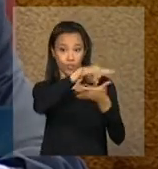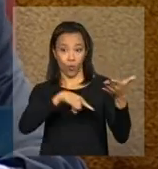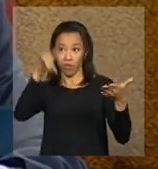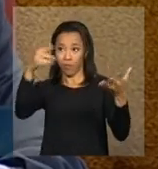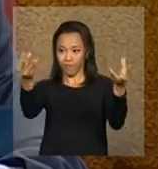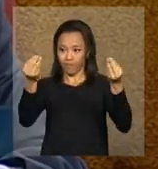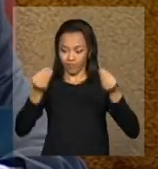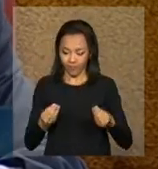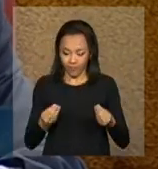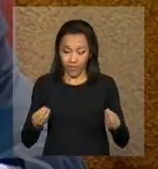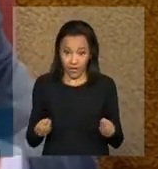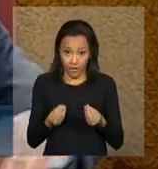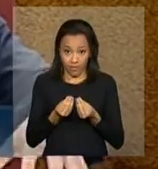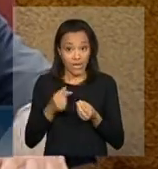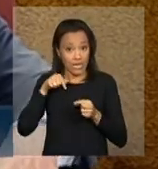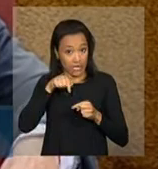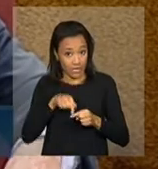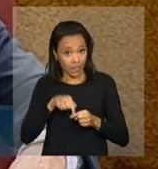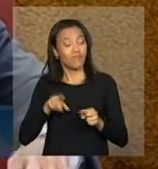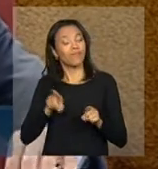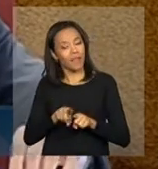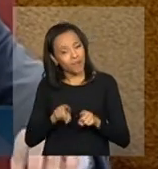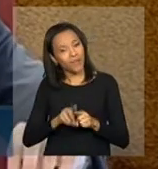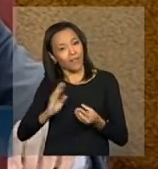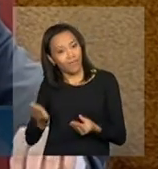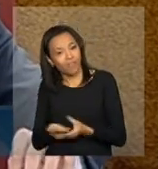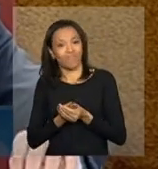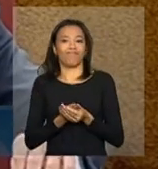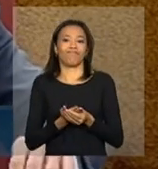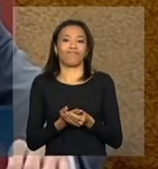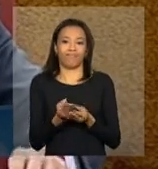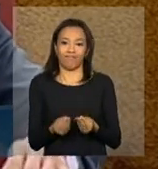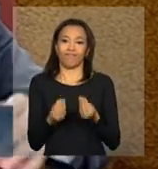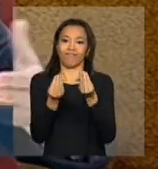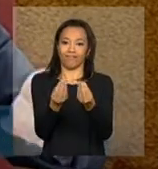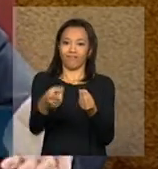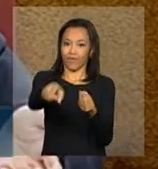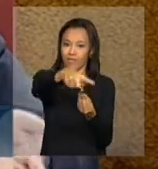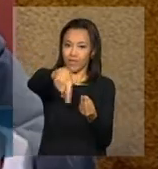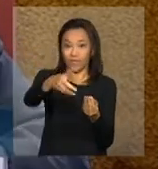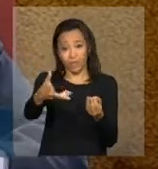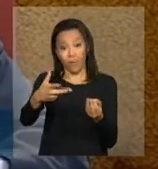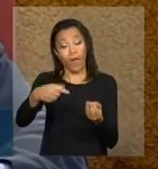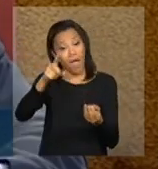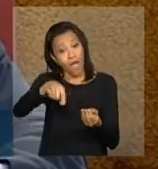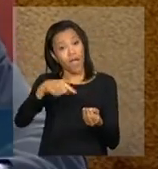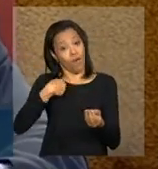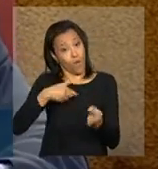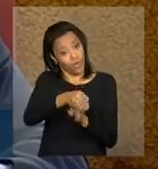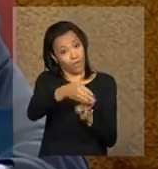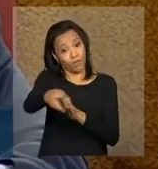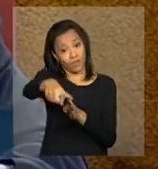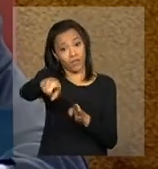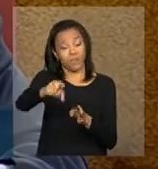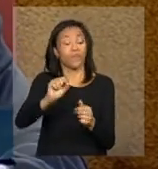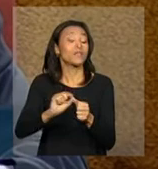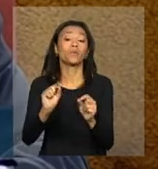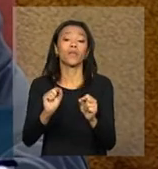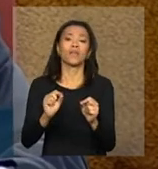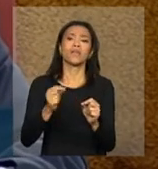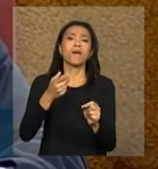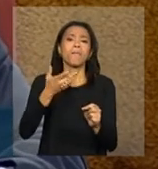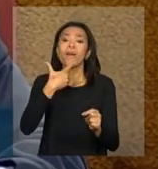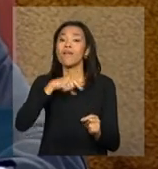essa lista de ações orçamentárias também está aqui acompanhando esse documento. Então, a recomendação que eu faço é, para quem